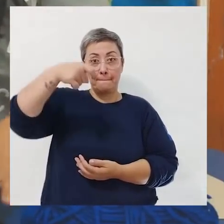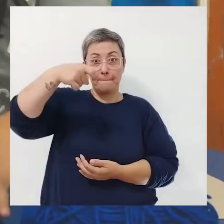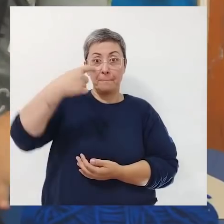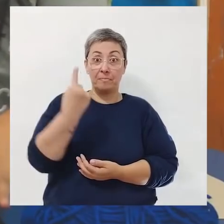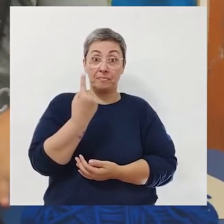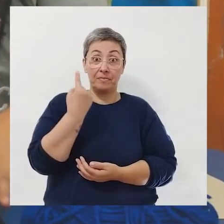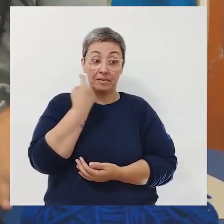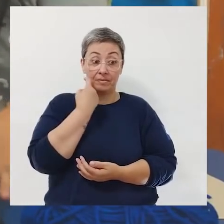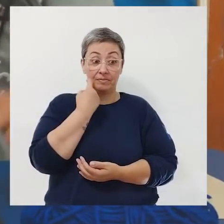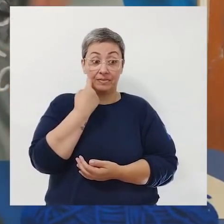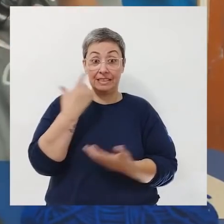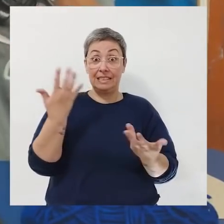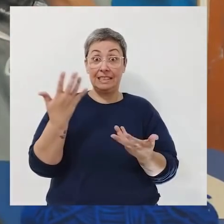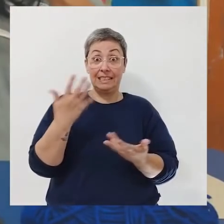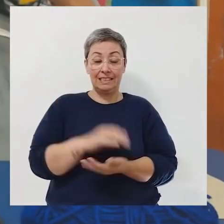Pesquei meu primeiro peixe.